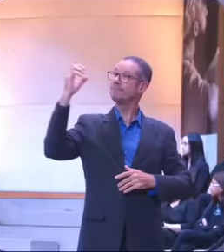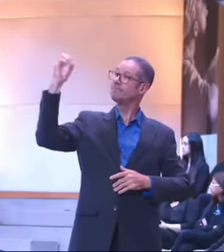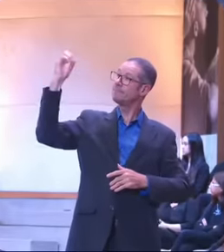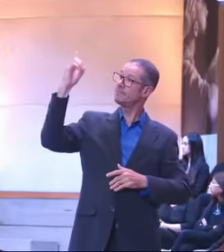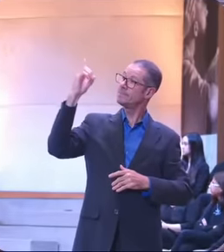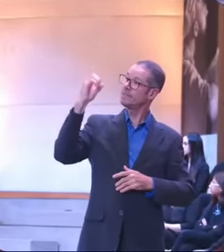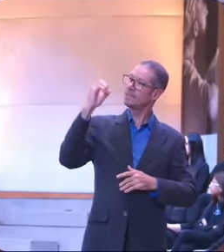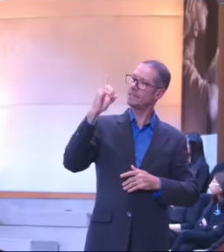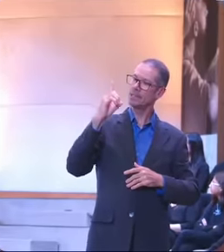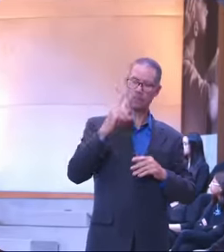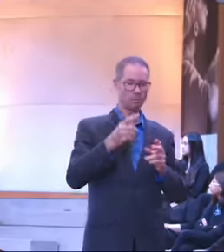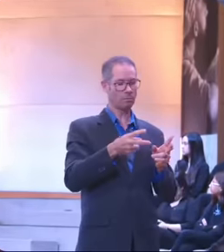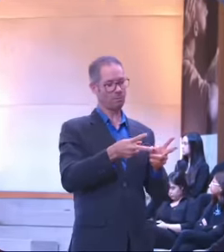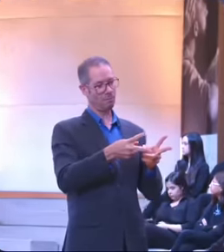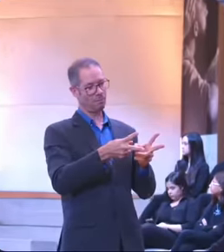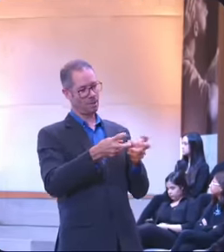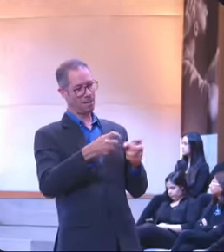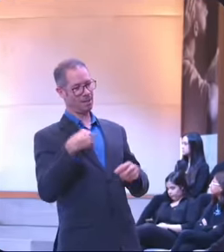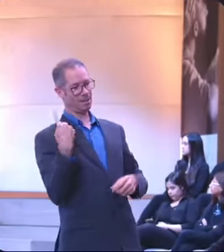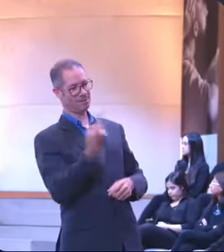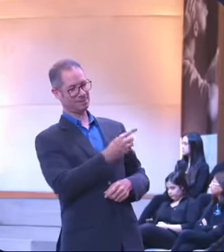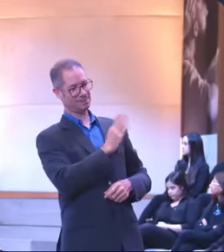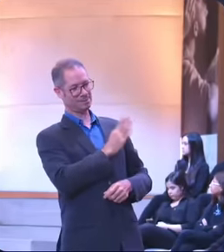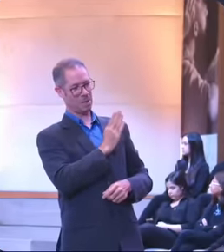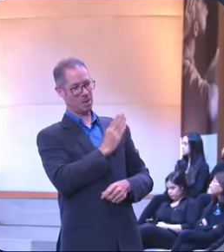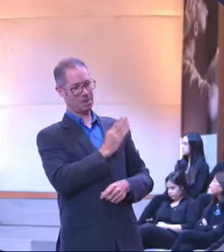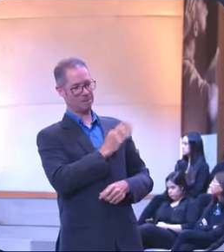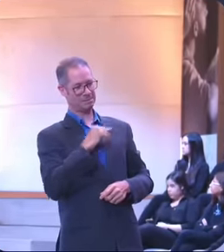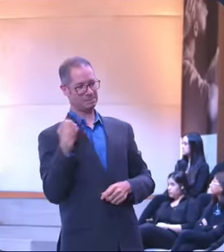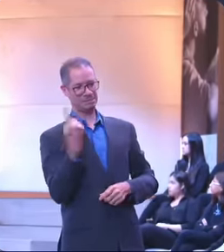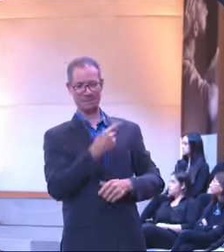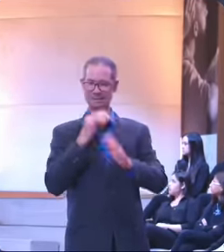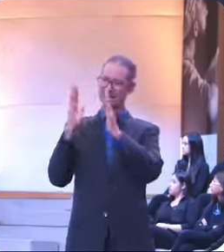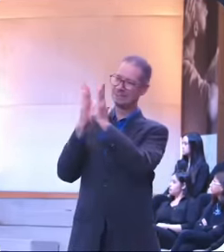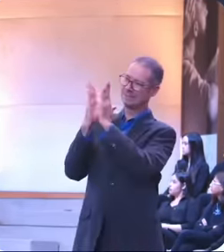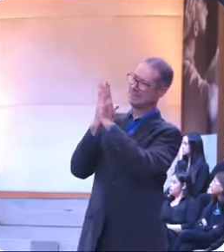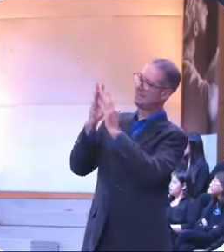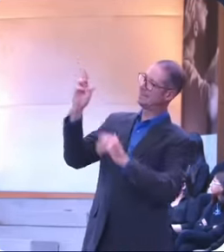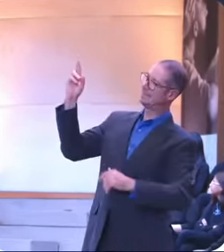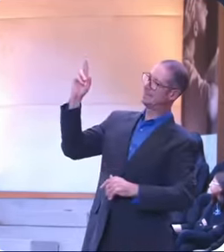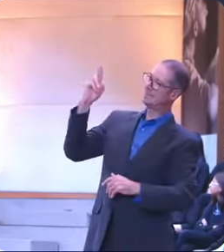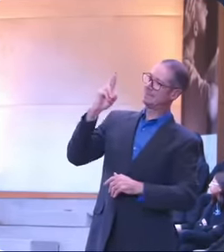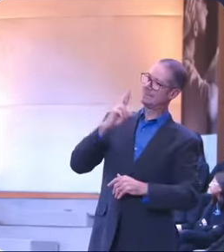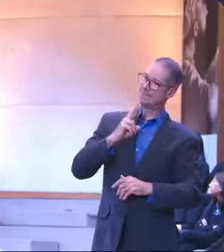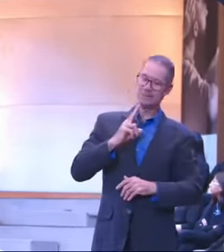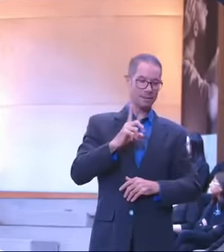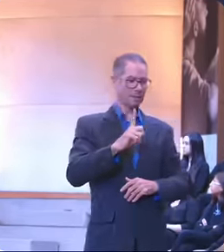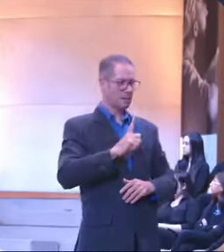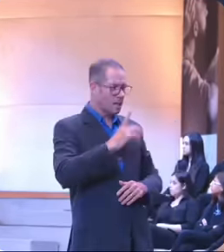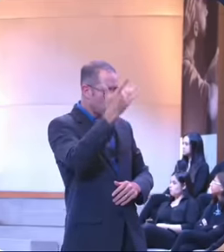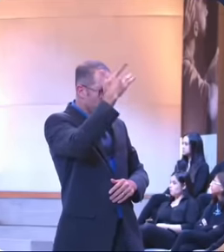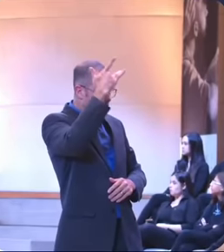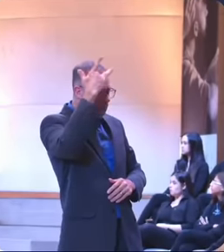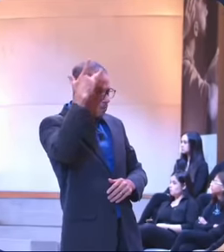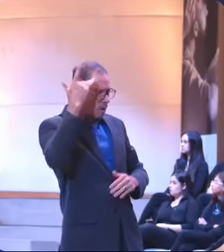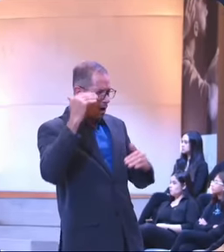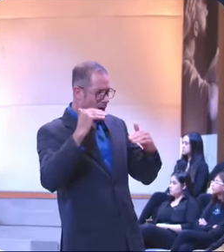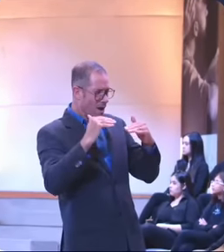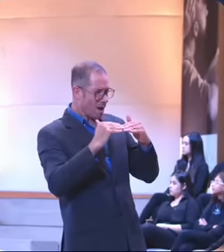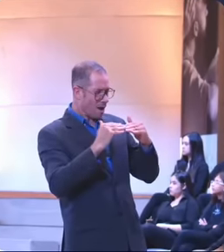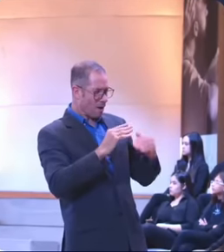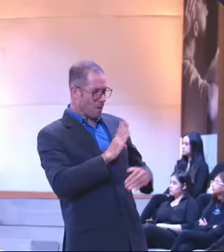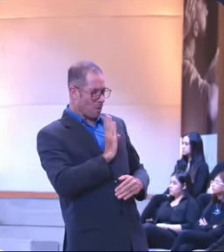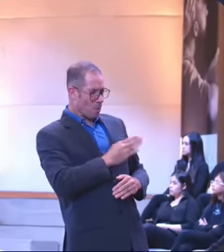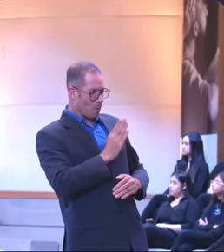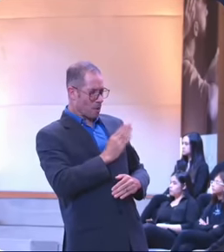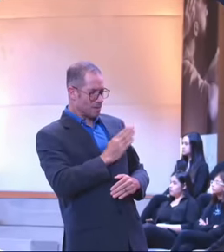vê essa compaixão no nosso coração, quando estamos orando, ele diz: tem alguém aqui que tem o meu coração, eu entendo